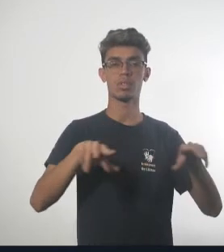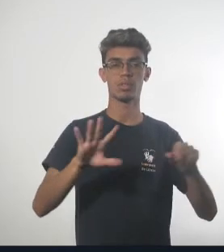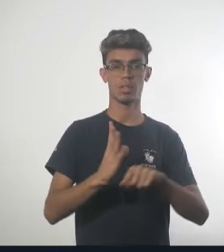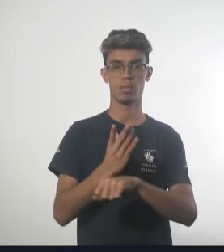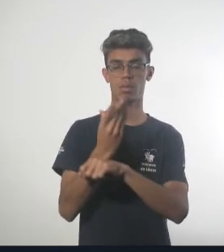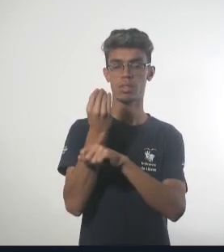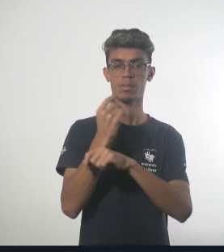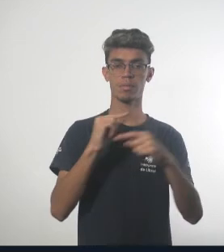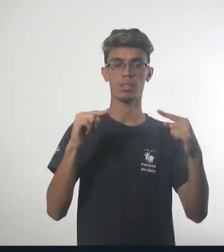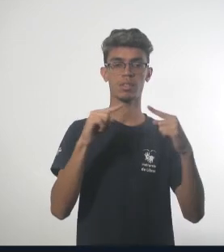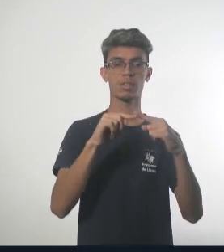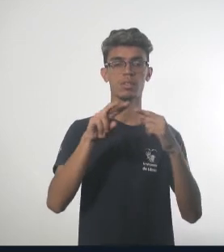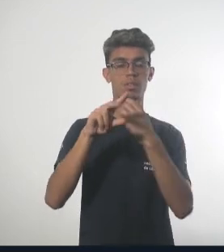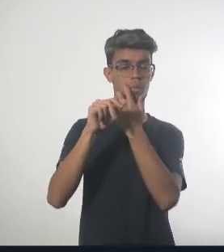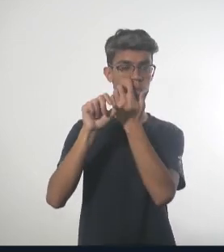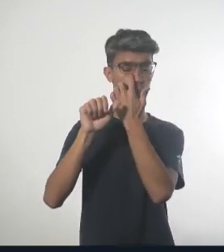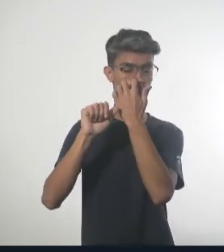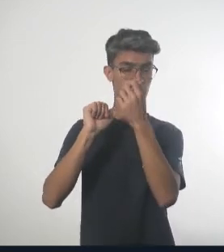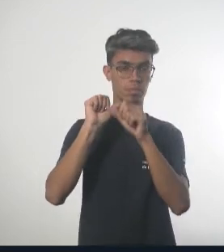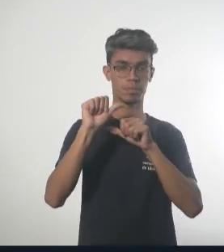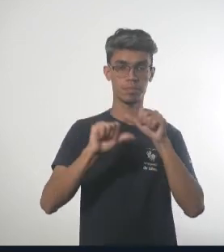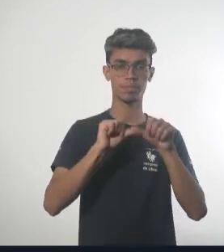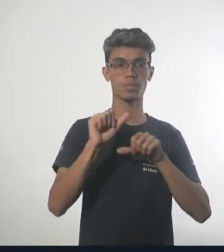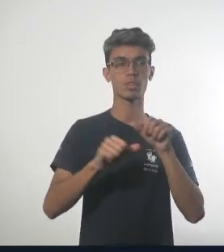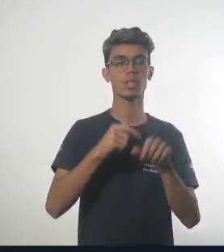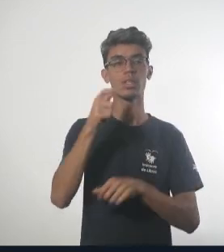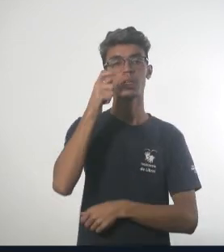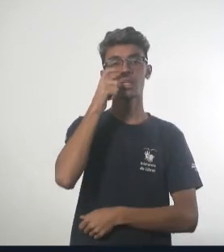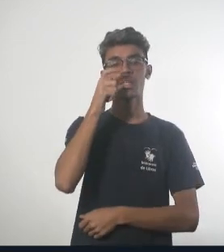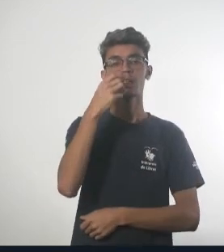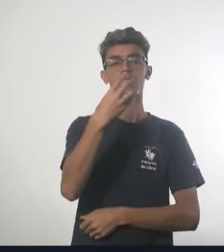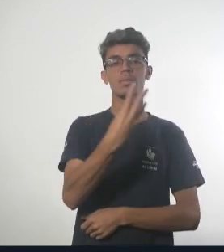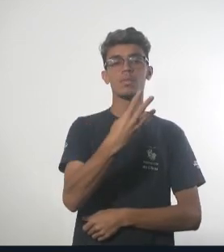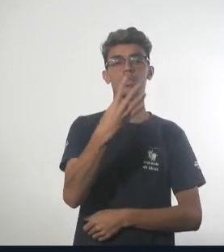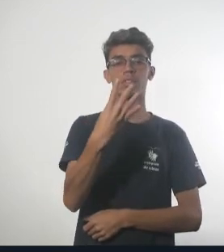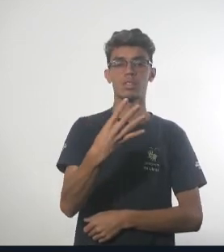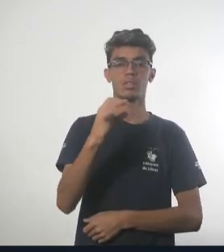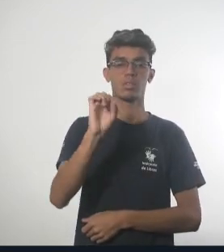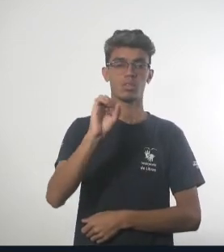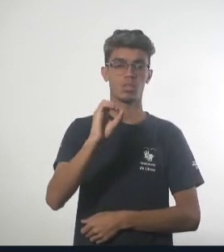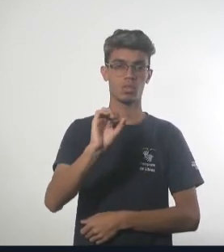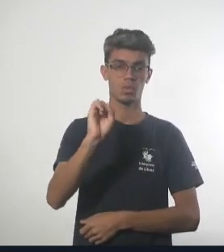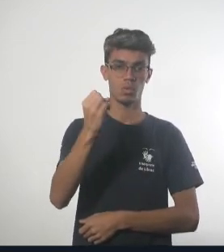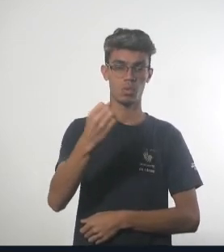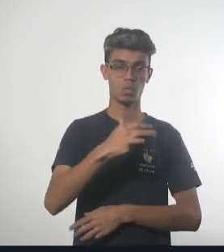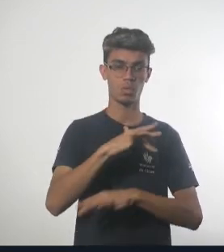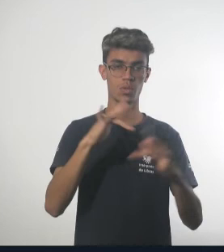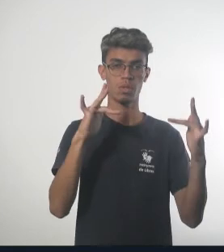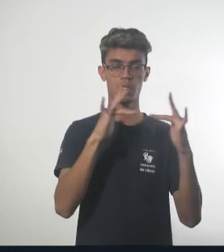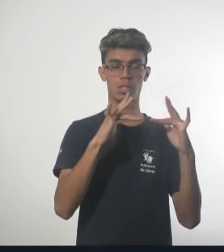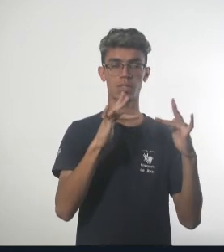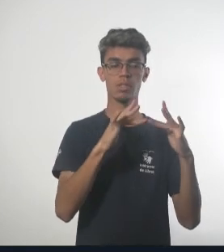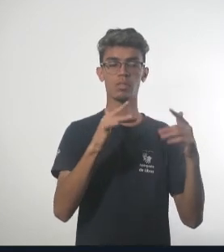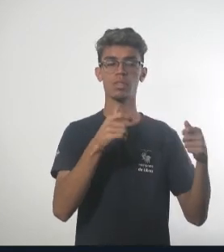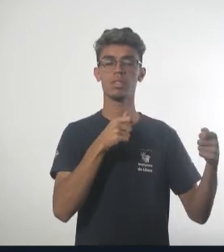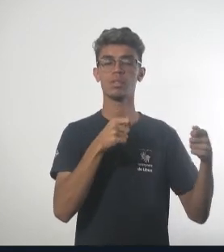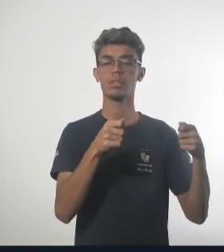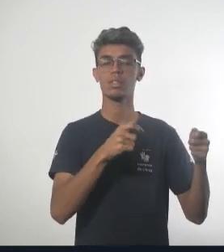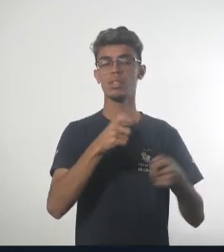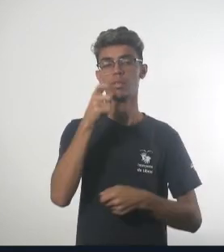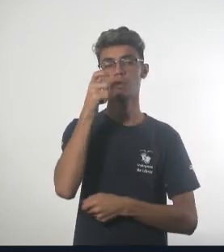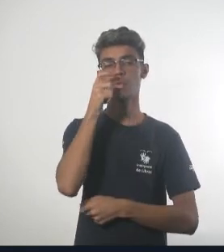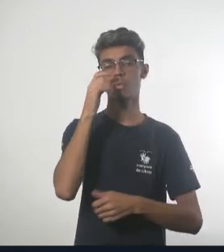Em relação à avaliação, então, desse monitoramento, para esses 3.408 contatos que foram monitorados,